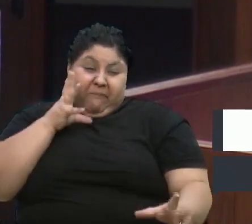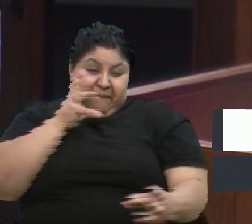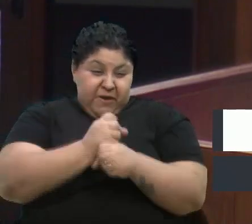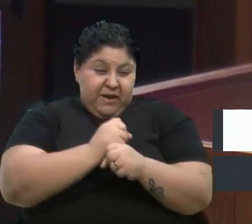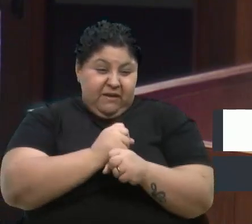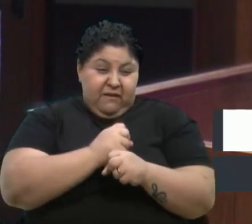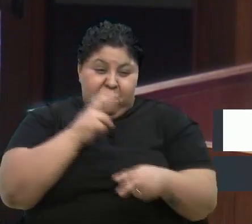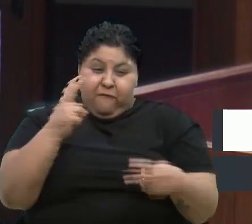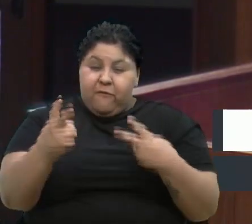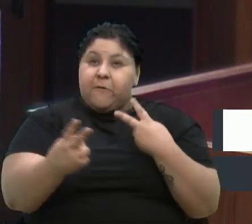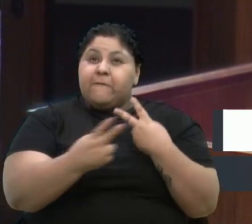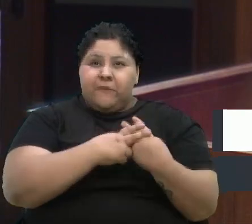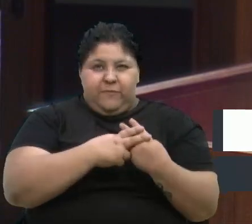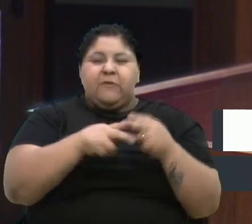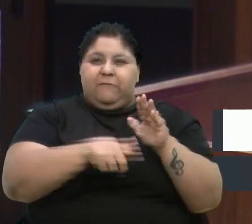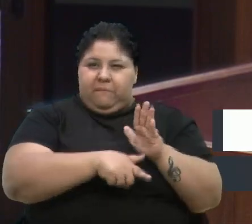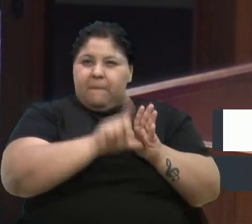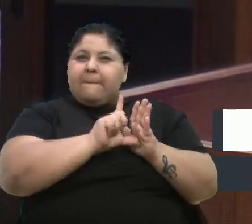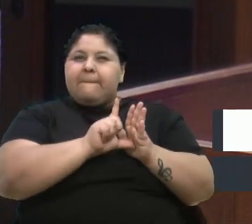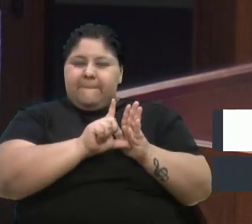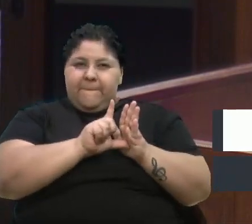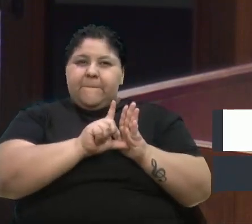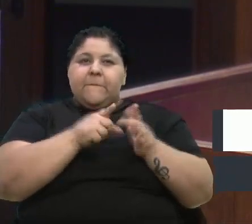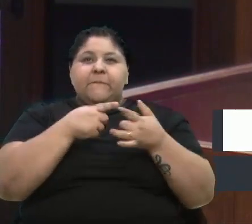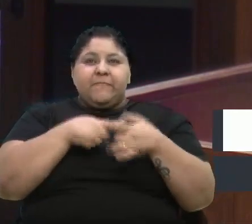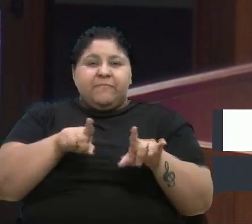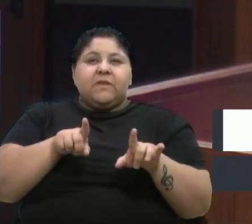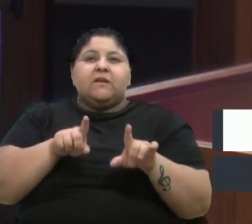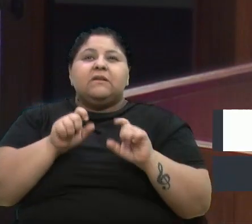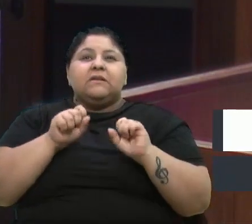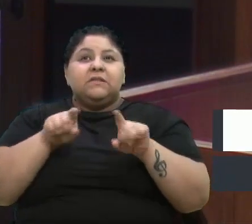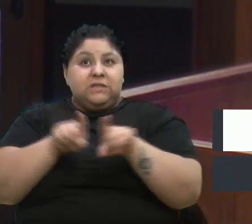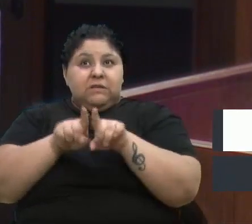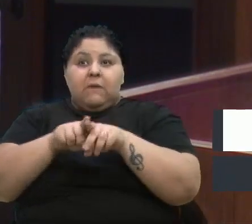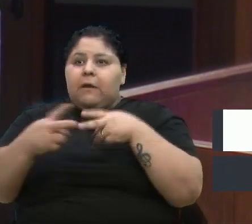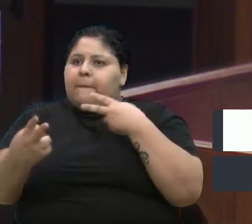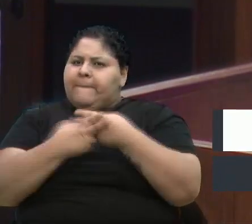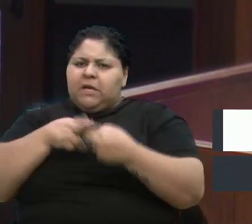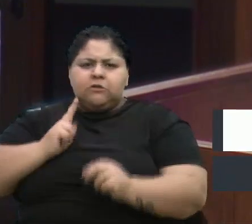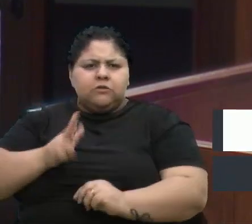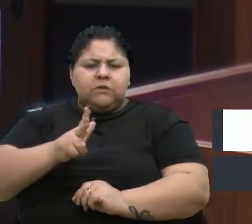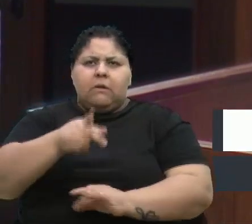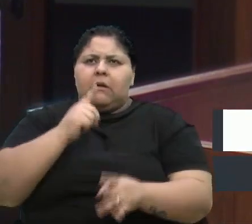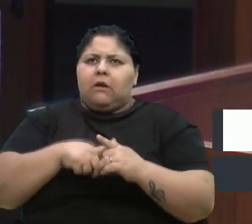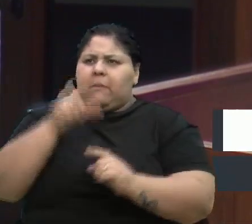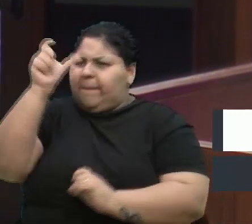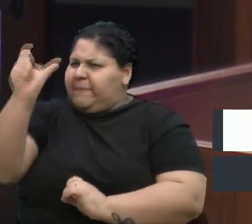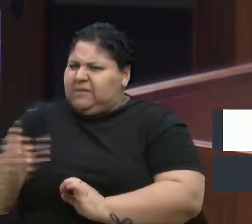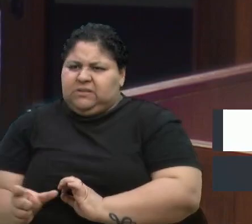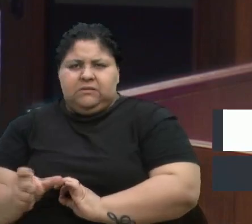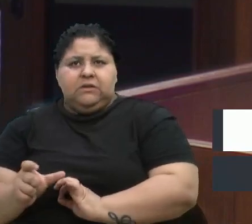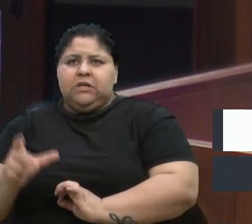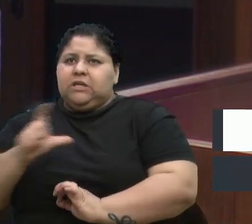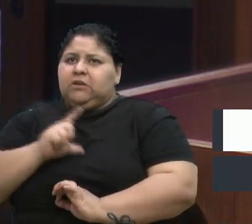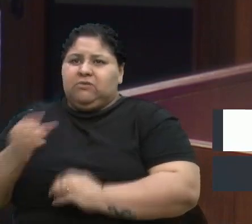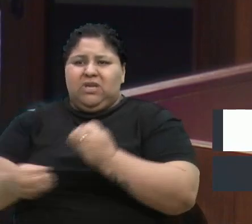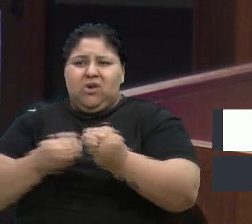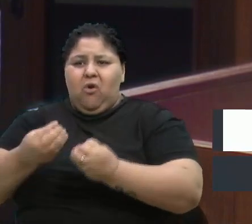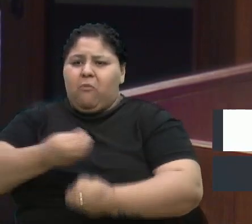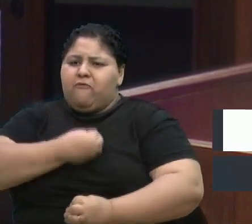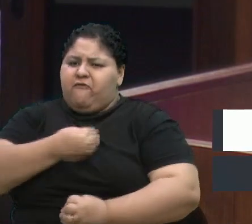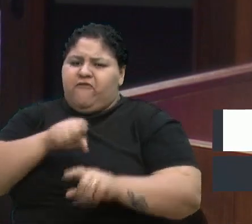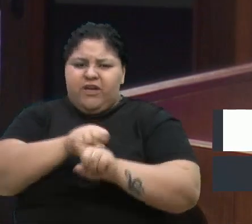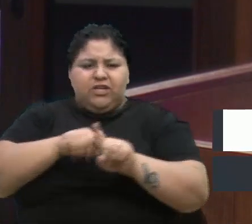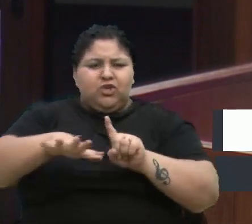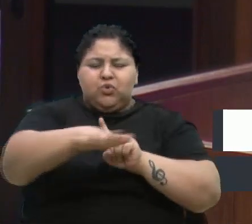de forma preventiva, mas ele deveria ser preso para sempre, porque uma pessoa dessas não tem a menor condição de conviver em